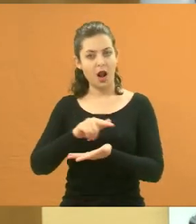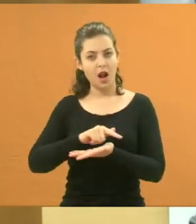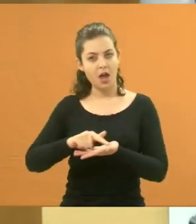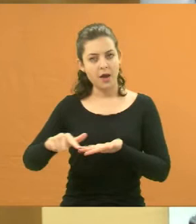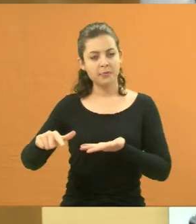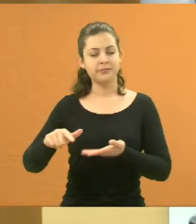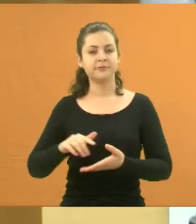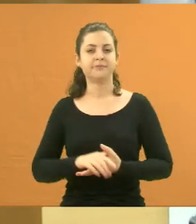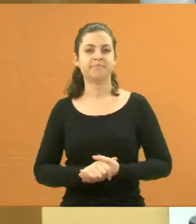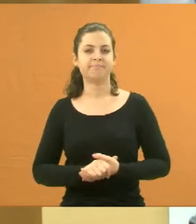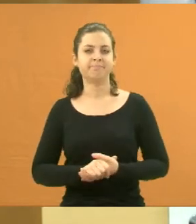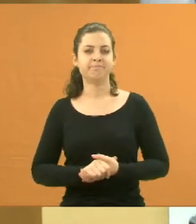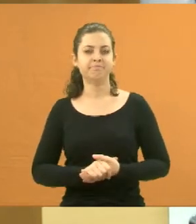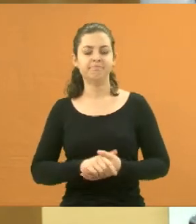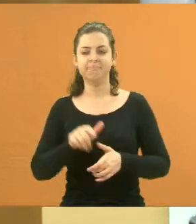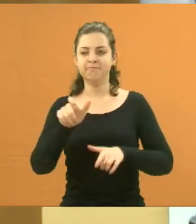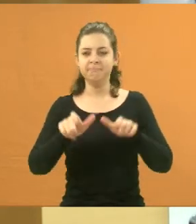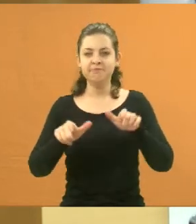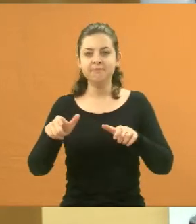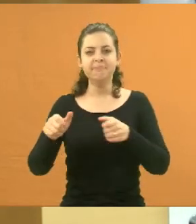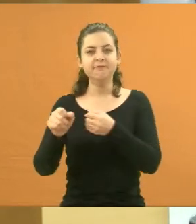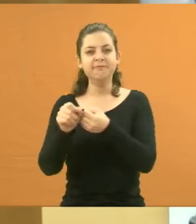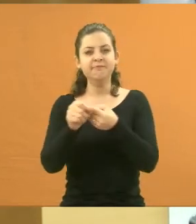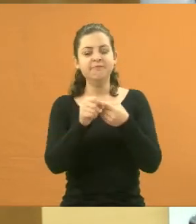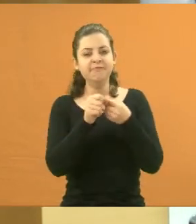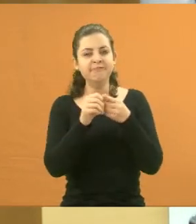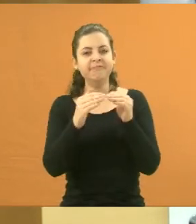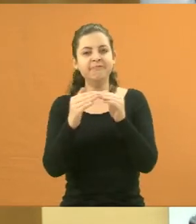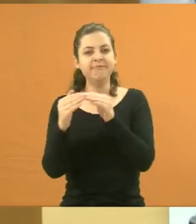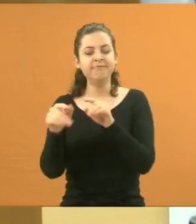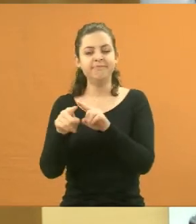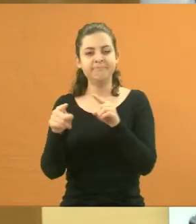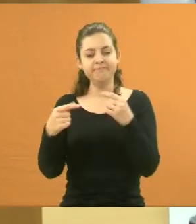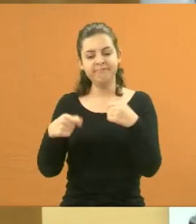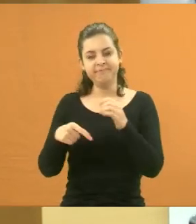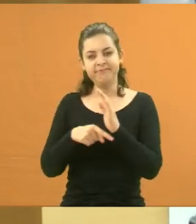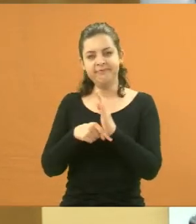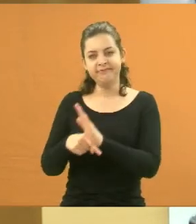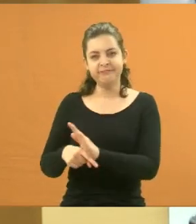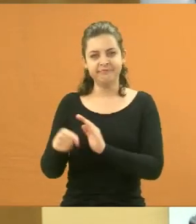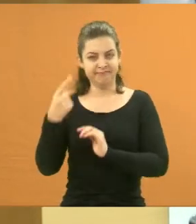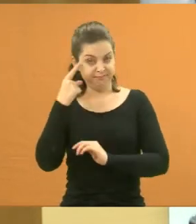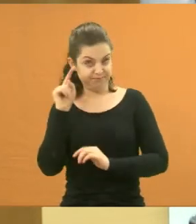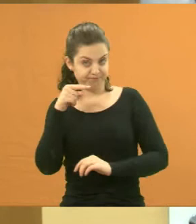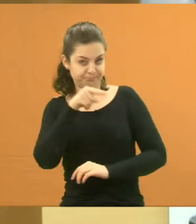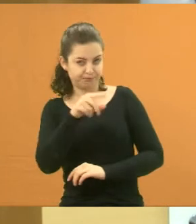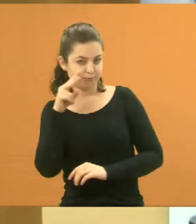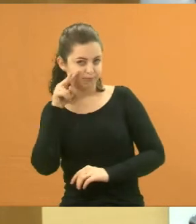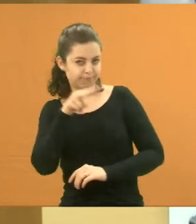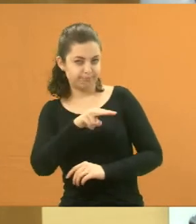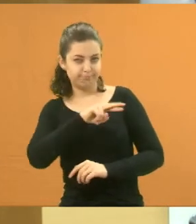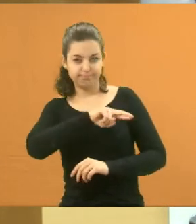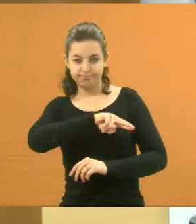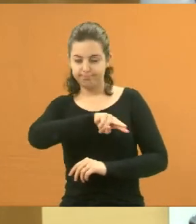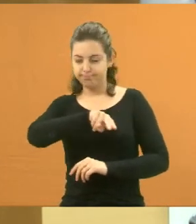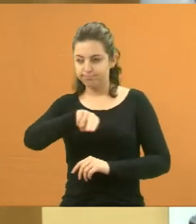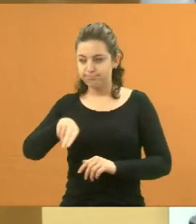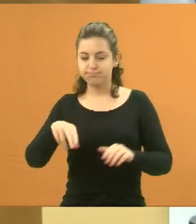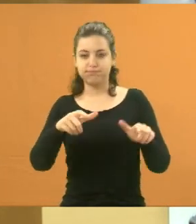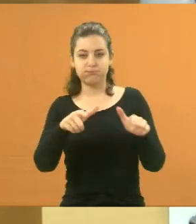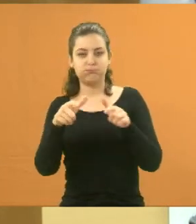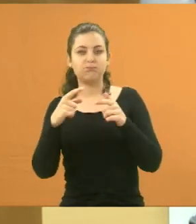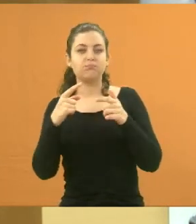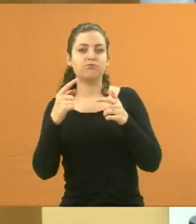também dos vizinhos também. Querer que fique limpo, mas também não contribuir. Porque eu passei lá esses dias, vi vários